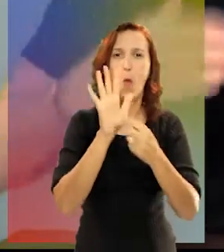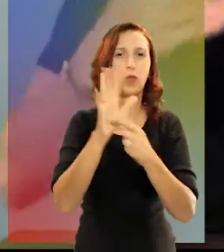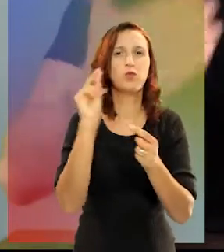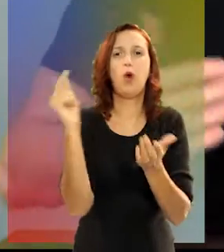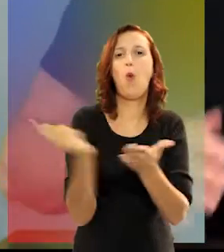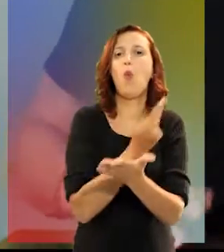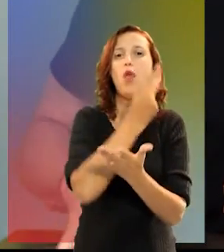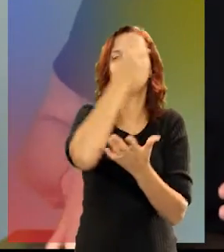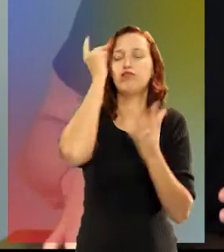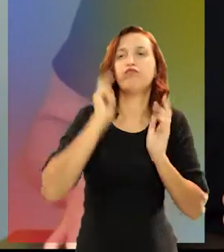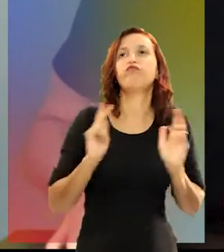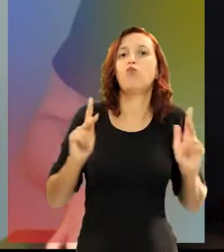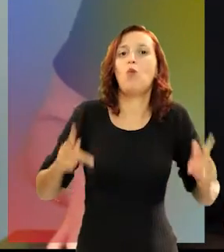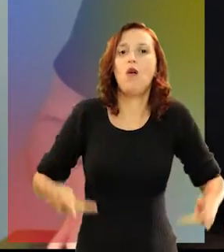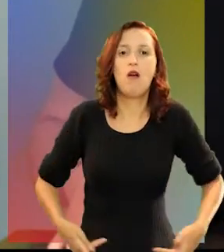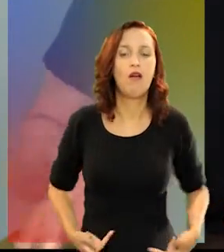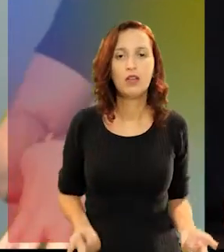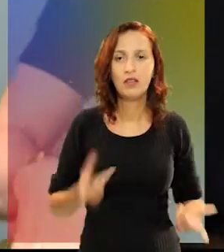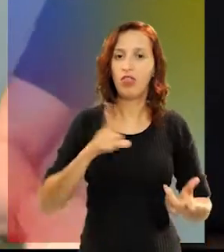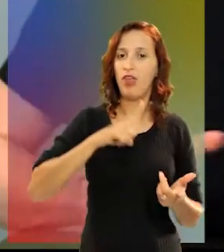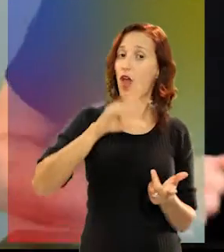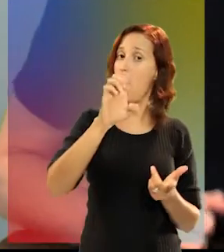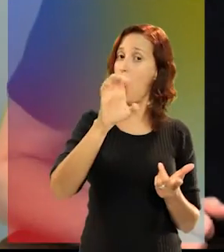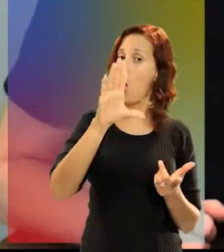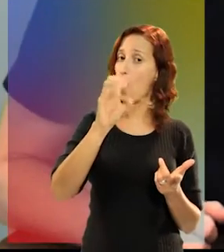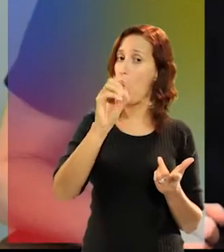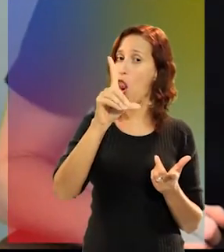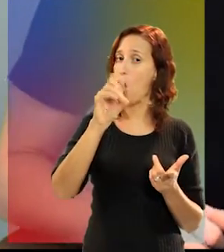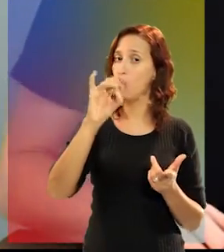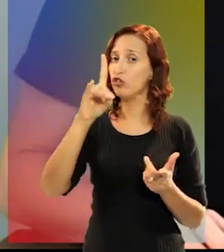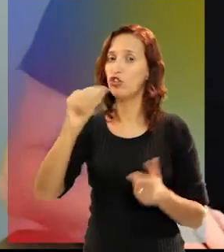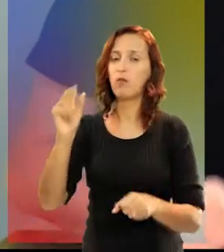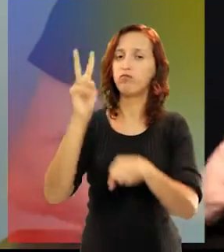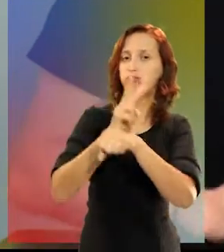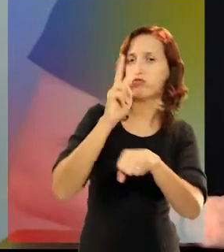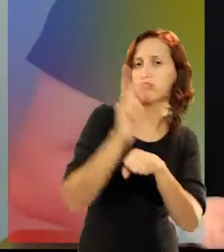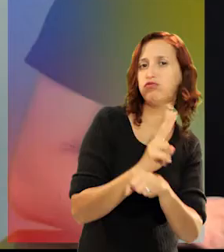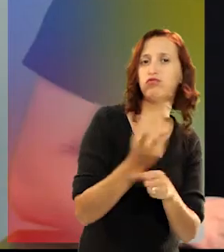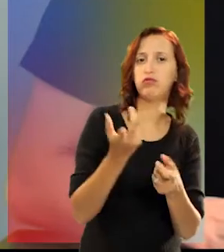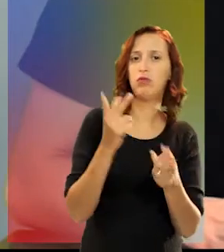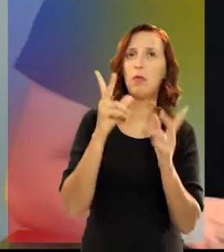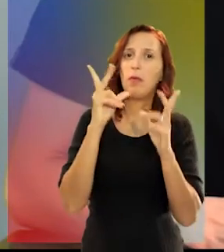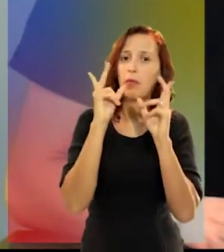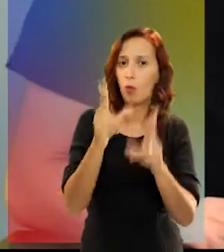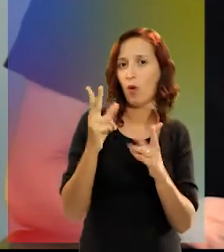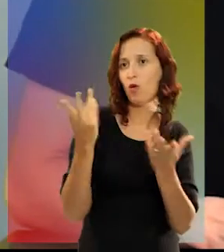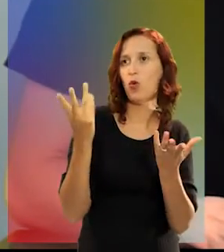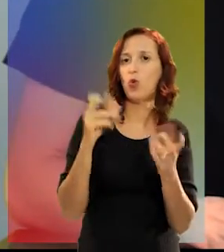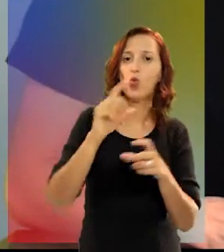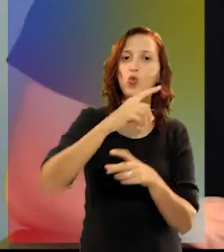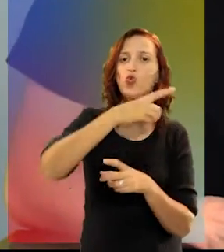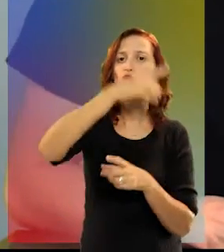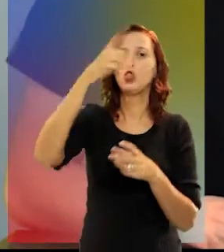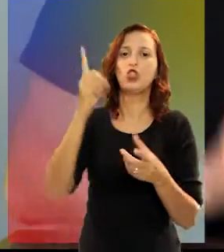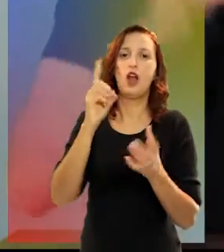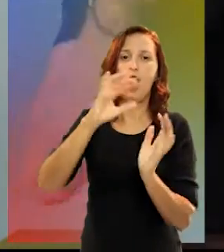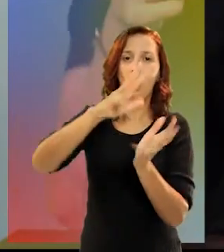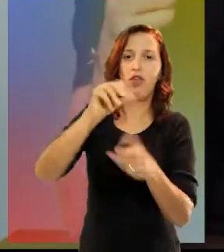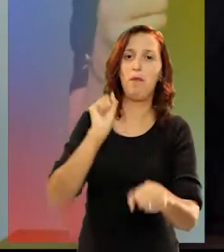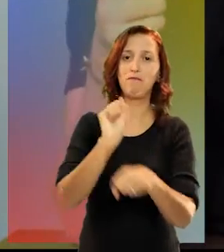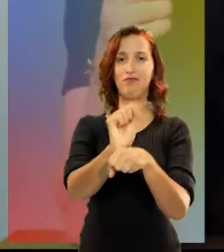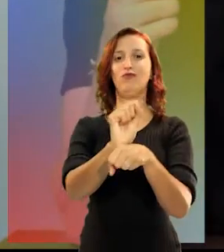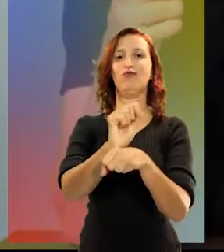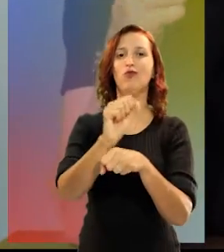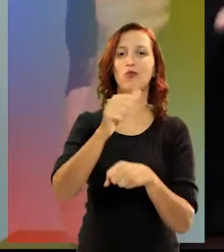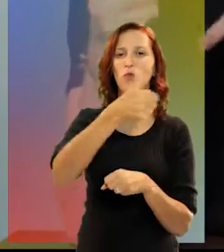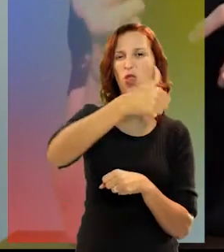Eles quase sempre têm uma conotação ecológica, por exemplo, né? Como aquele O Dia que a Terra Parou, que é de 50 e poucos, e depois o